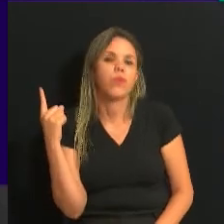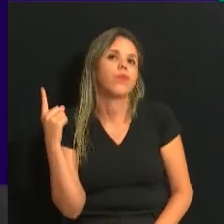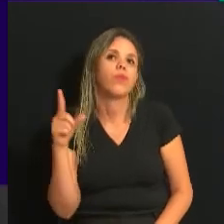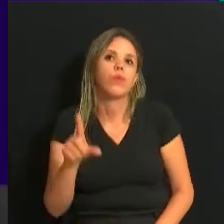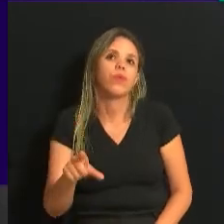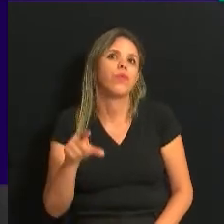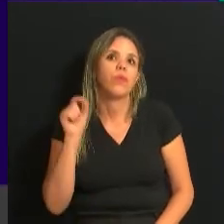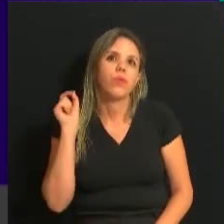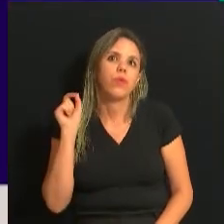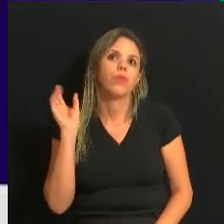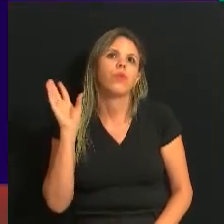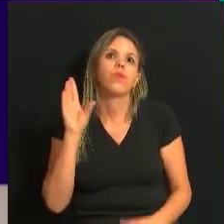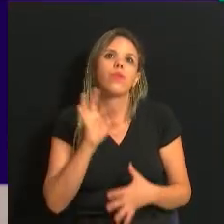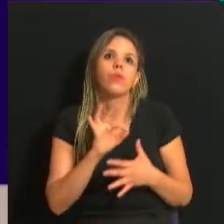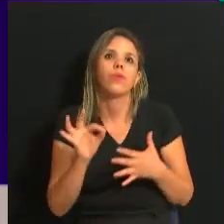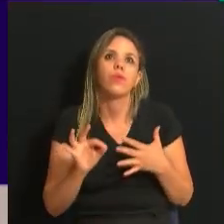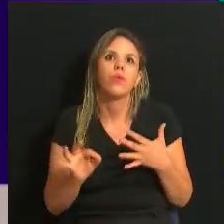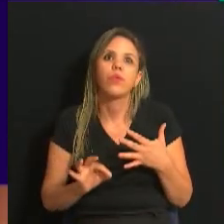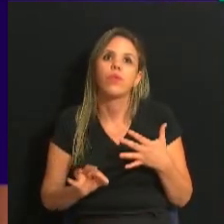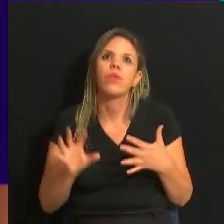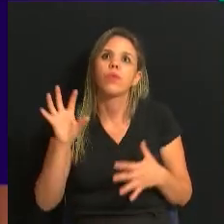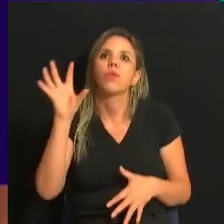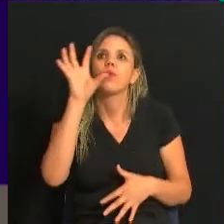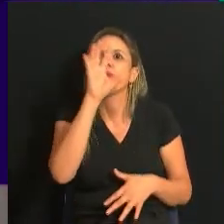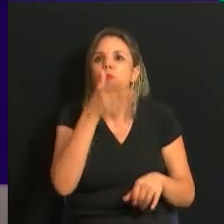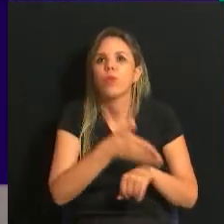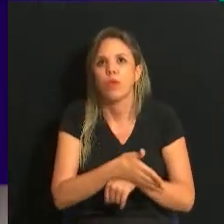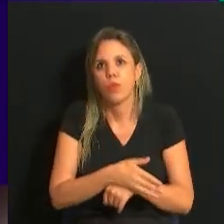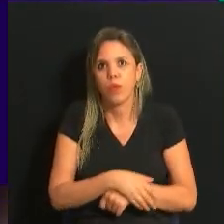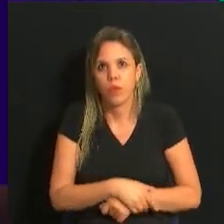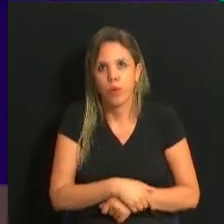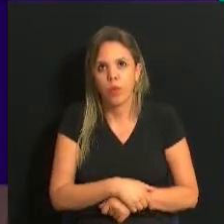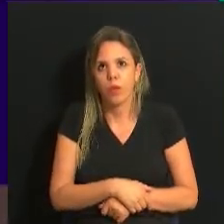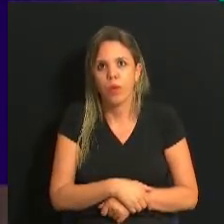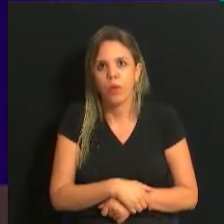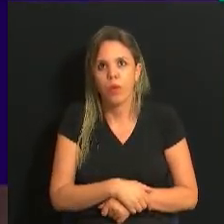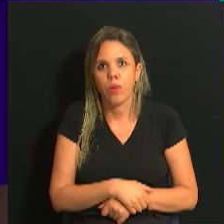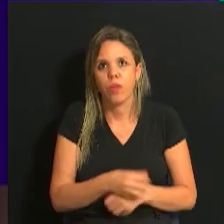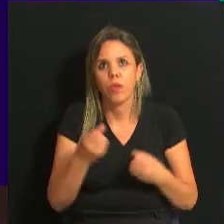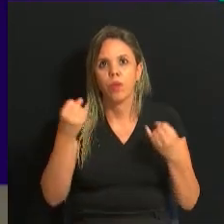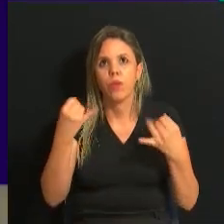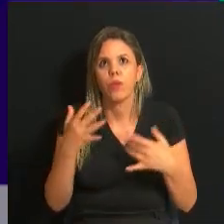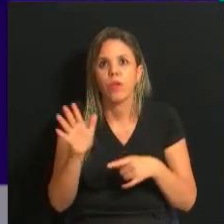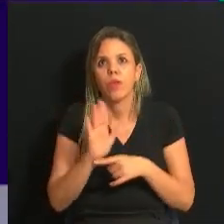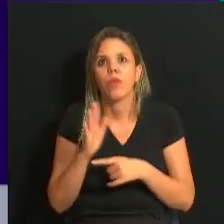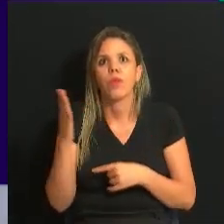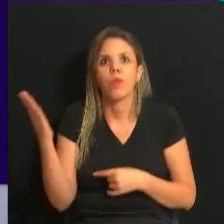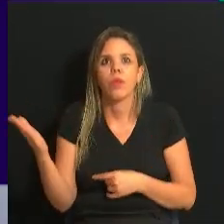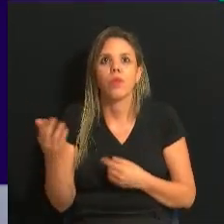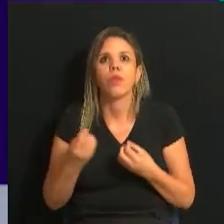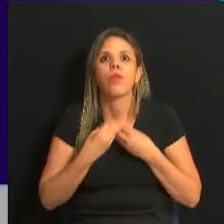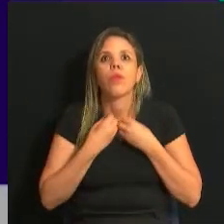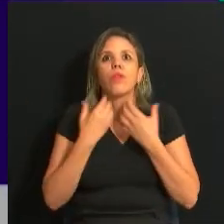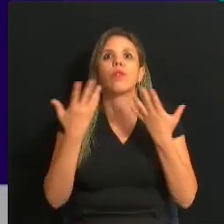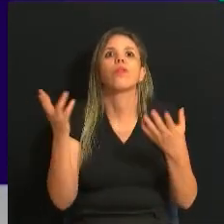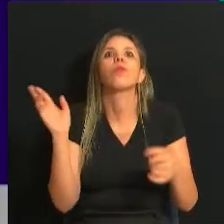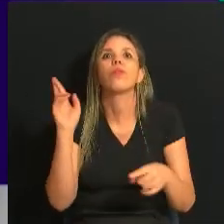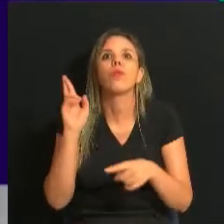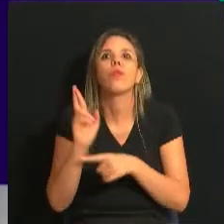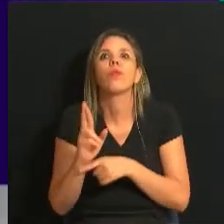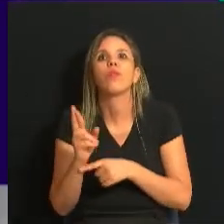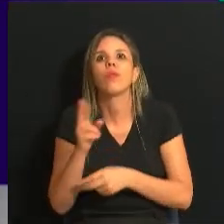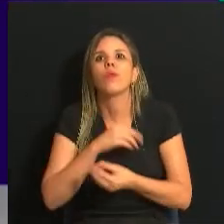escolhidos dentro de cada um dos estados participantes, compondo uma filmografia que expressa e representa a